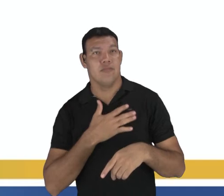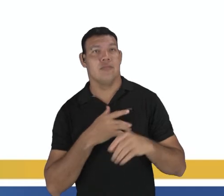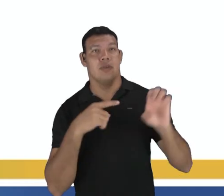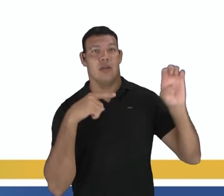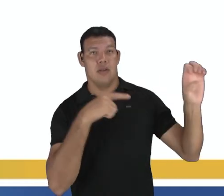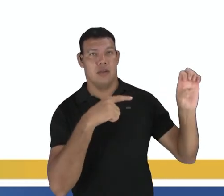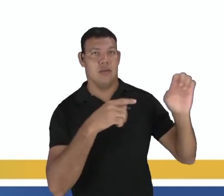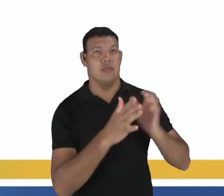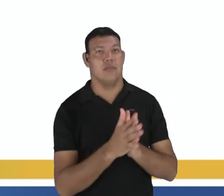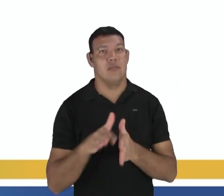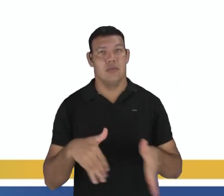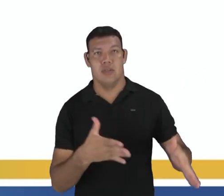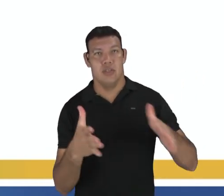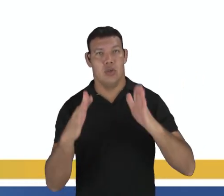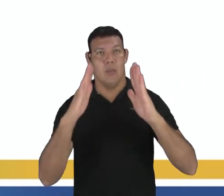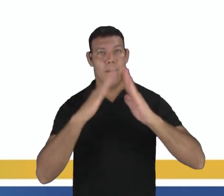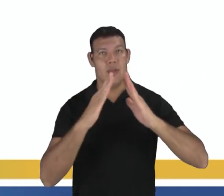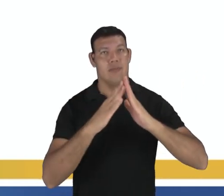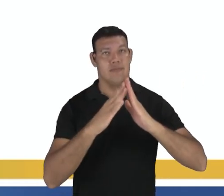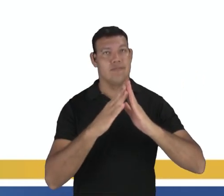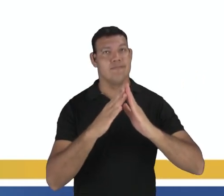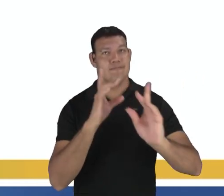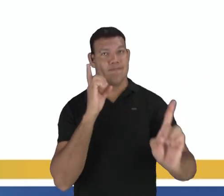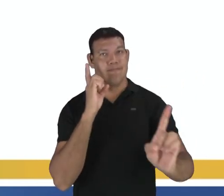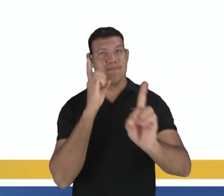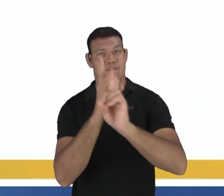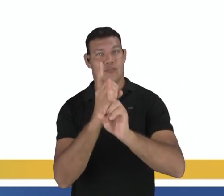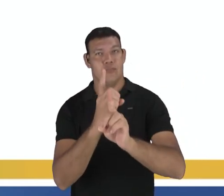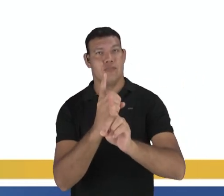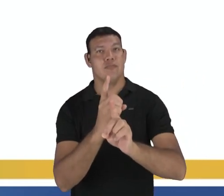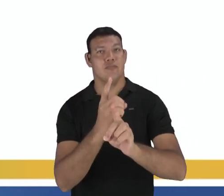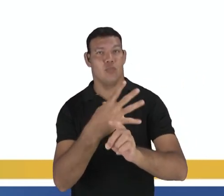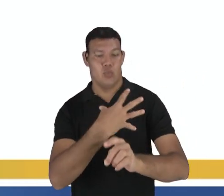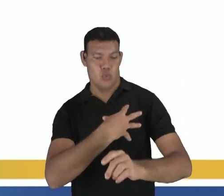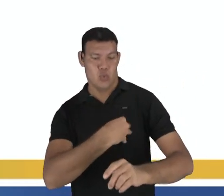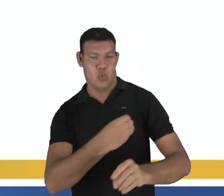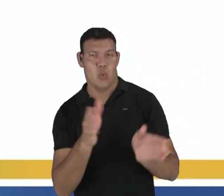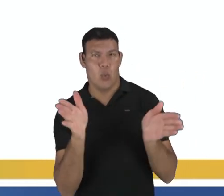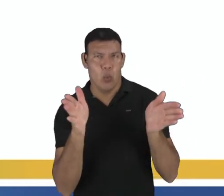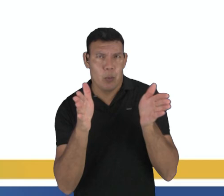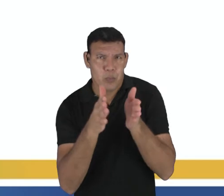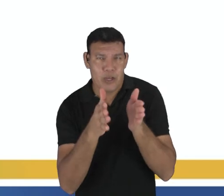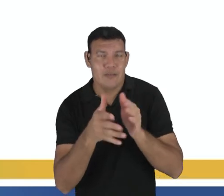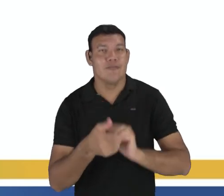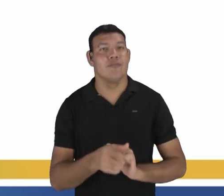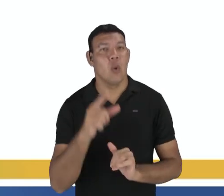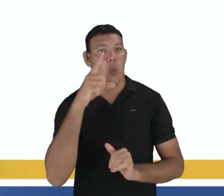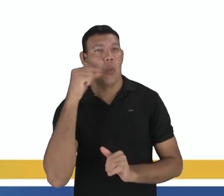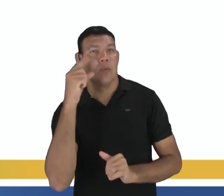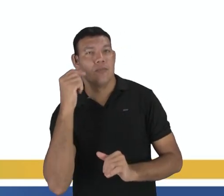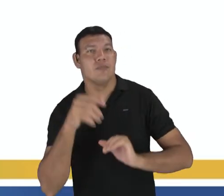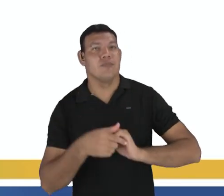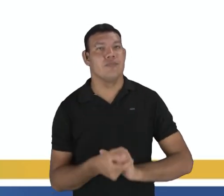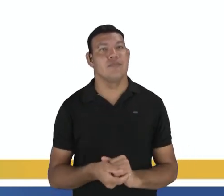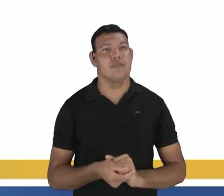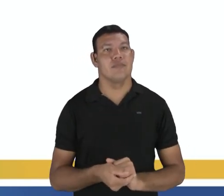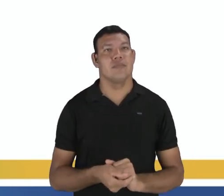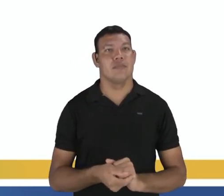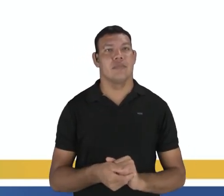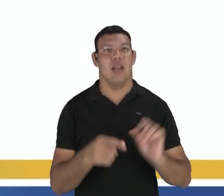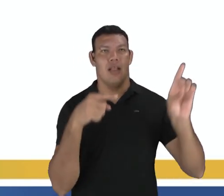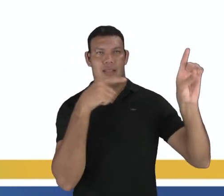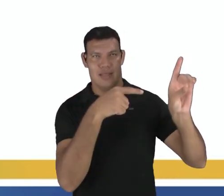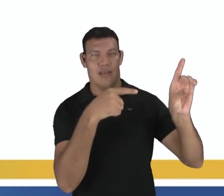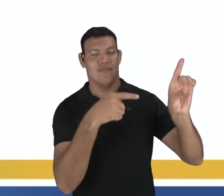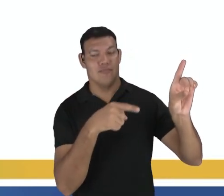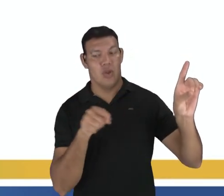gato. Qual é a resposta correta? Sentido figurado. Letra D. Ele foi muito doce, atencioso comigo. Dá para a pessoa ser um doce? Ela se